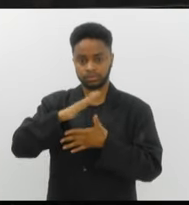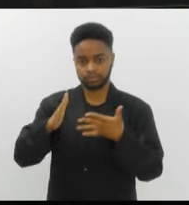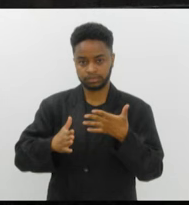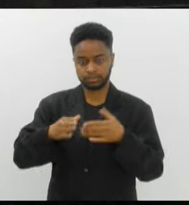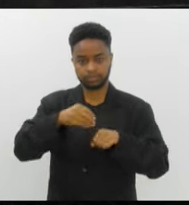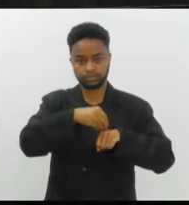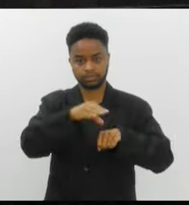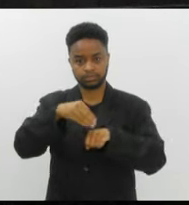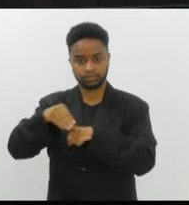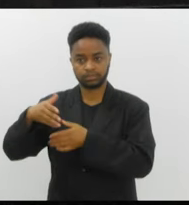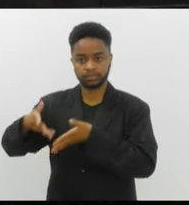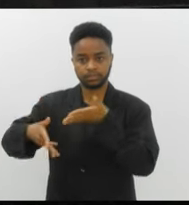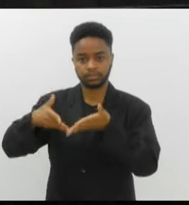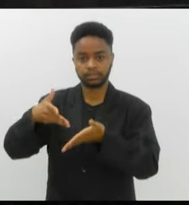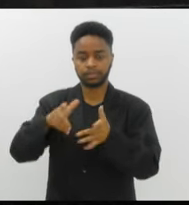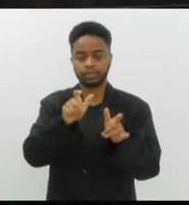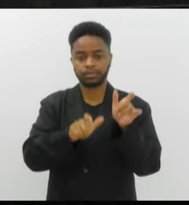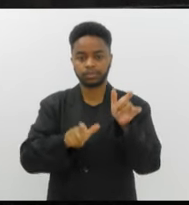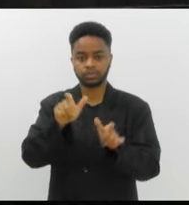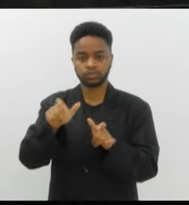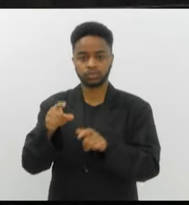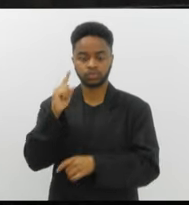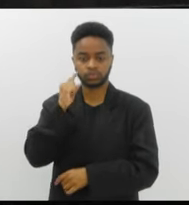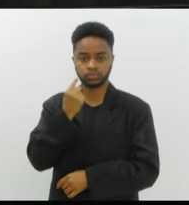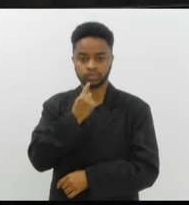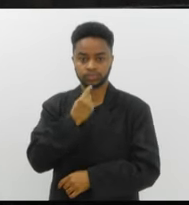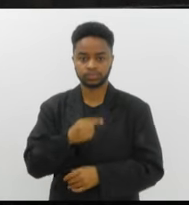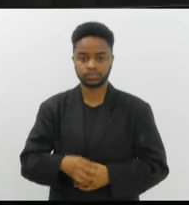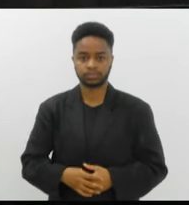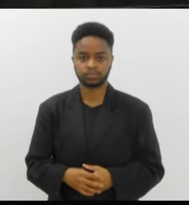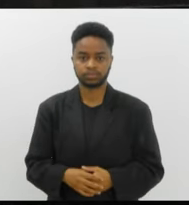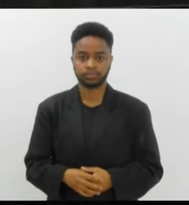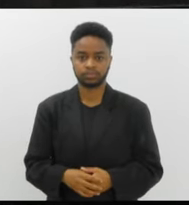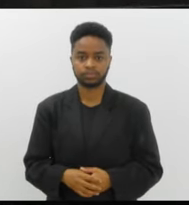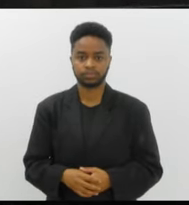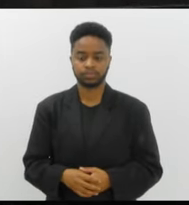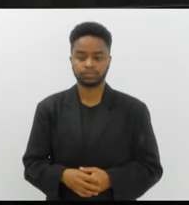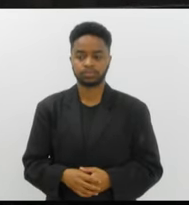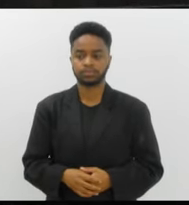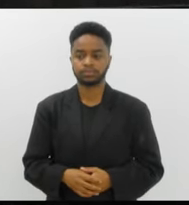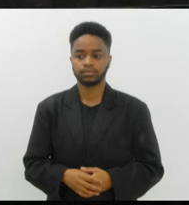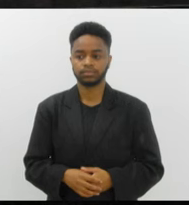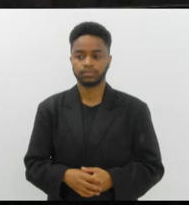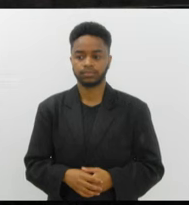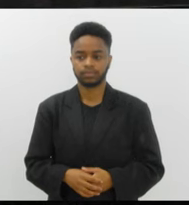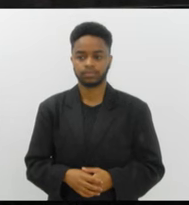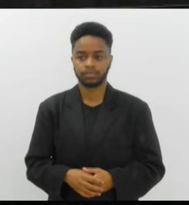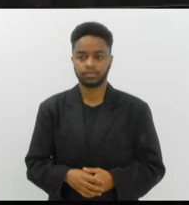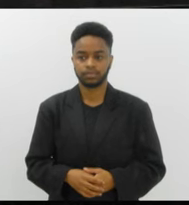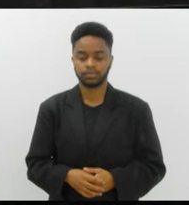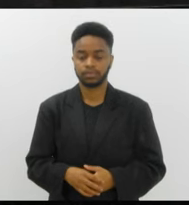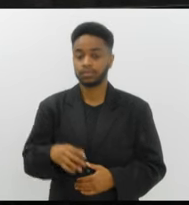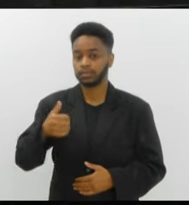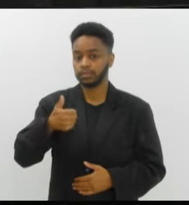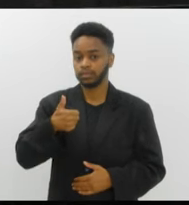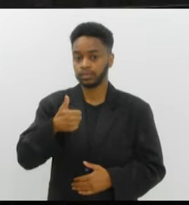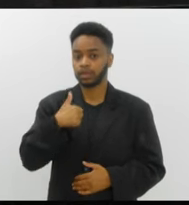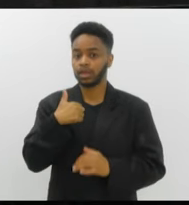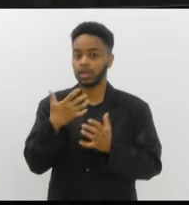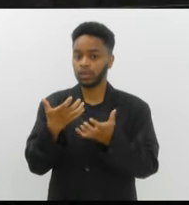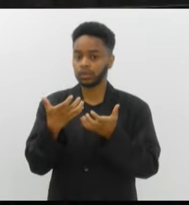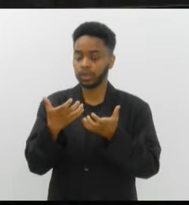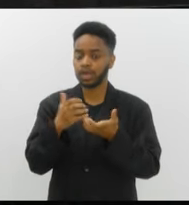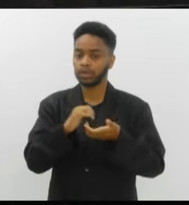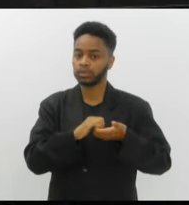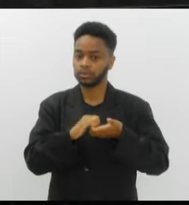nossa voz aos deficientes auditivos. Primeiramente, queria também